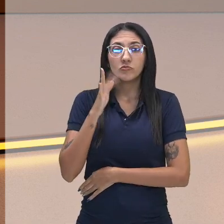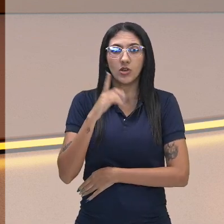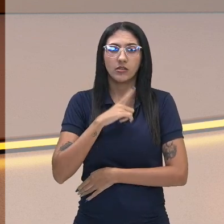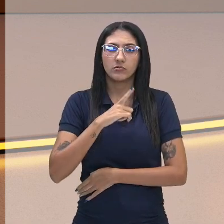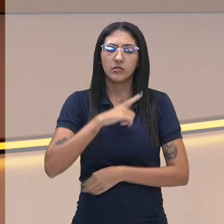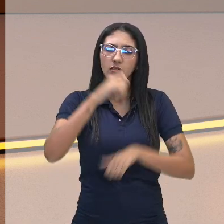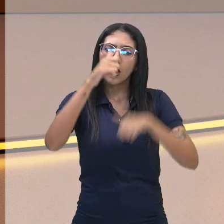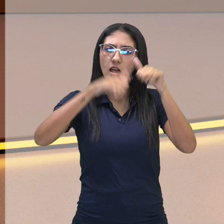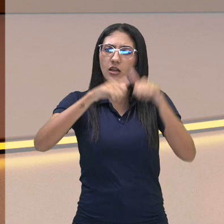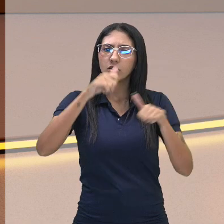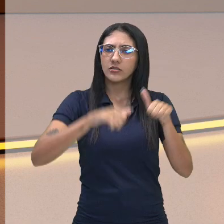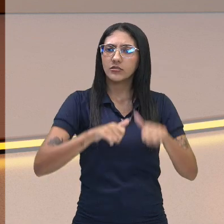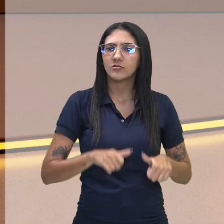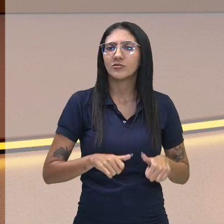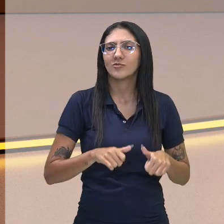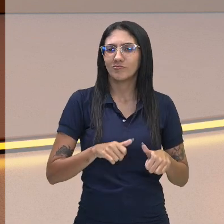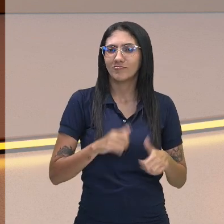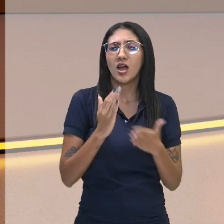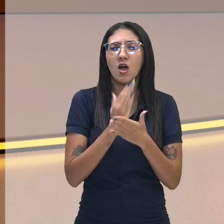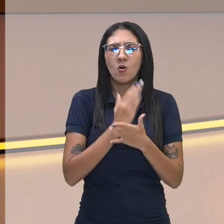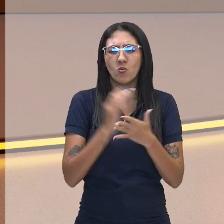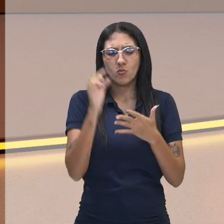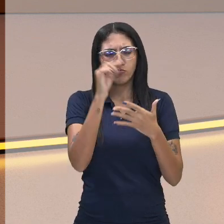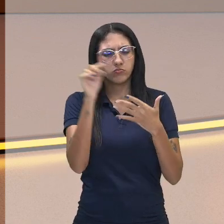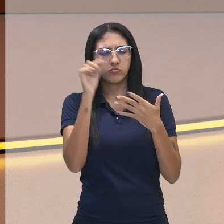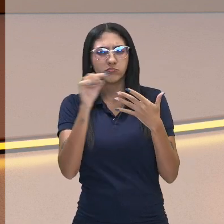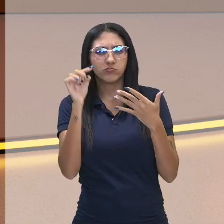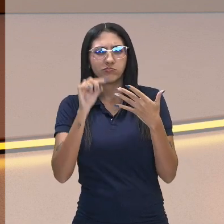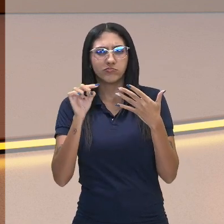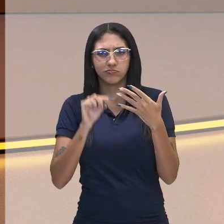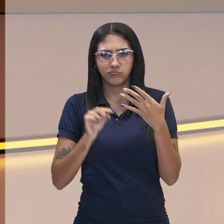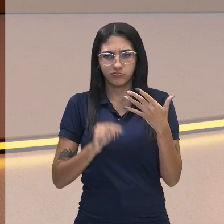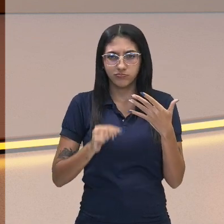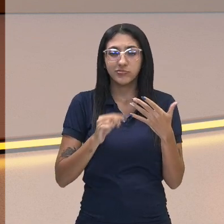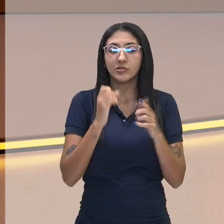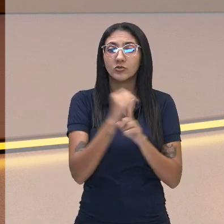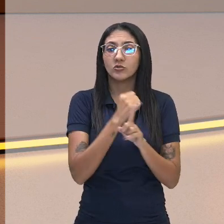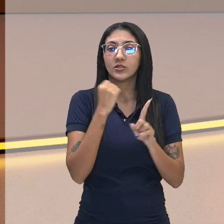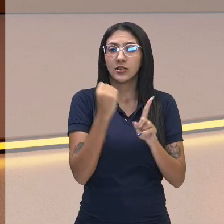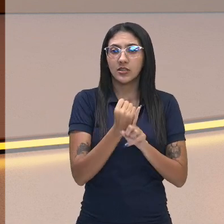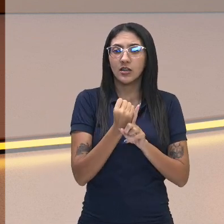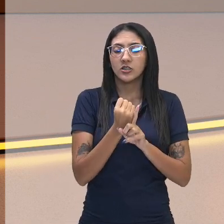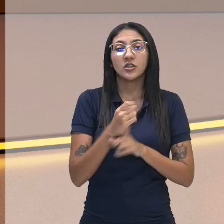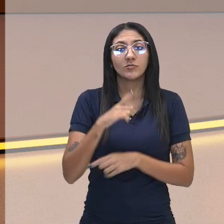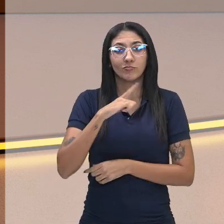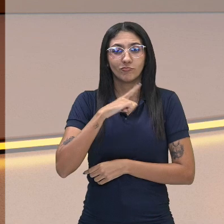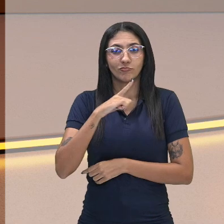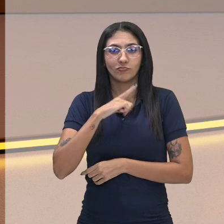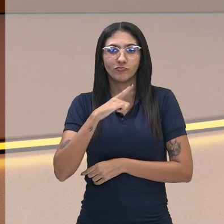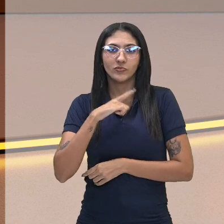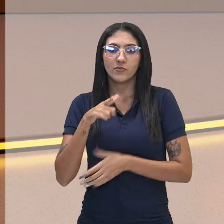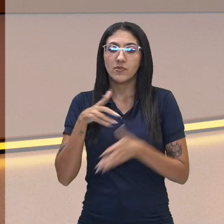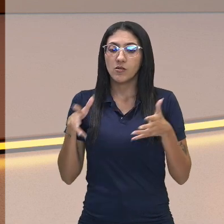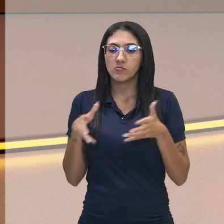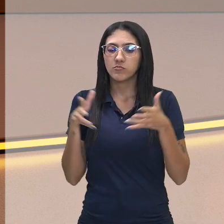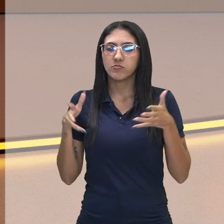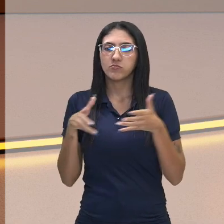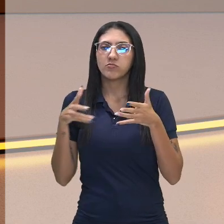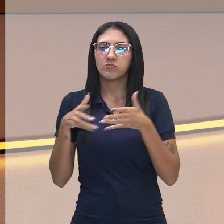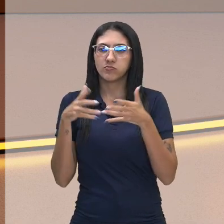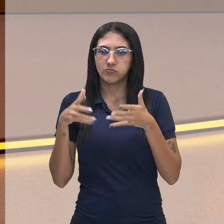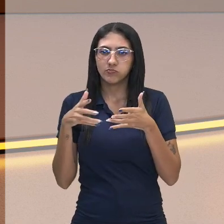analisamos justamente algumas dessas sociedades que ajudaram dentro desse processo